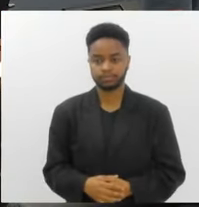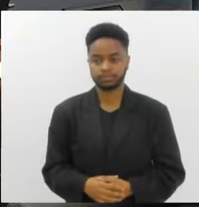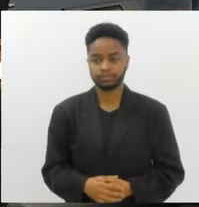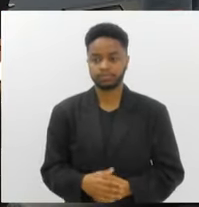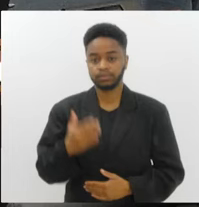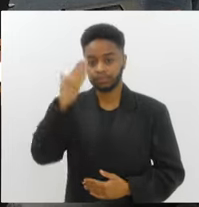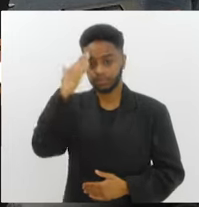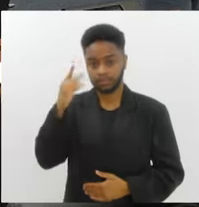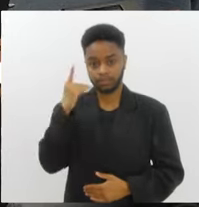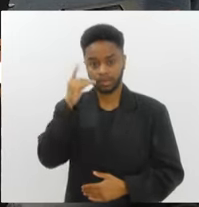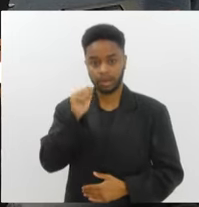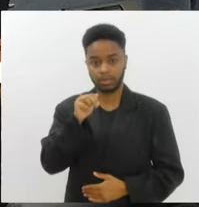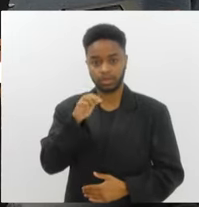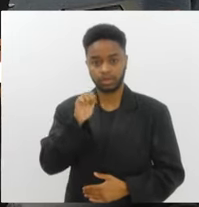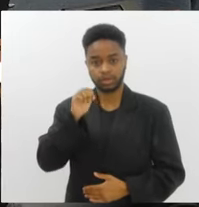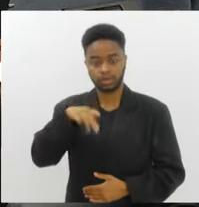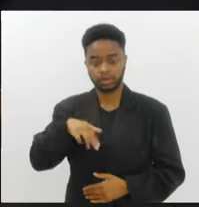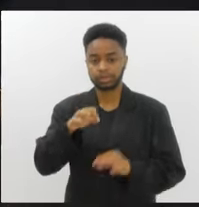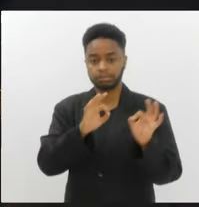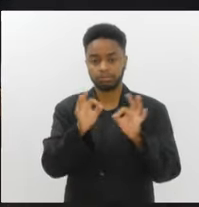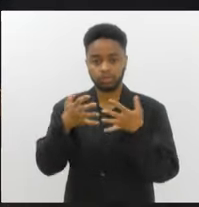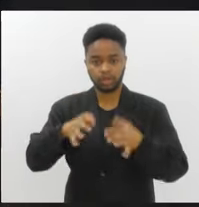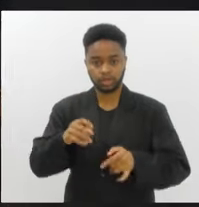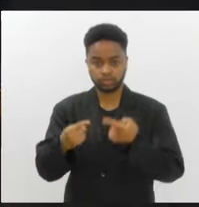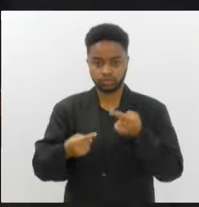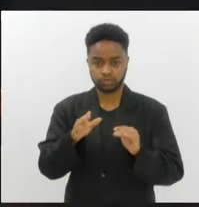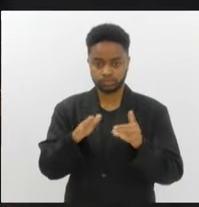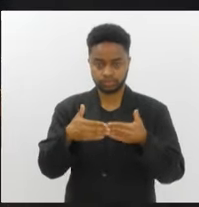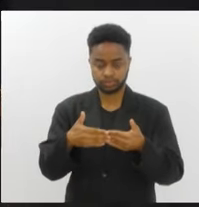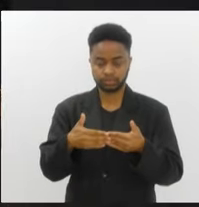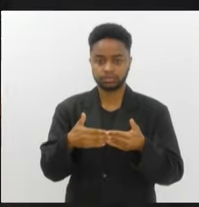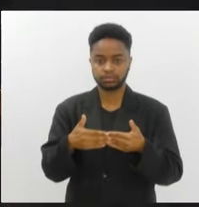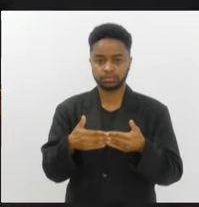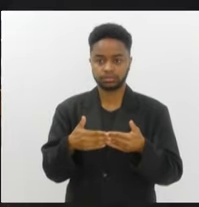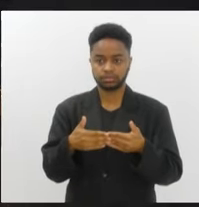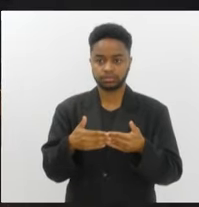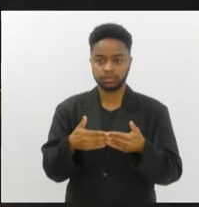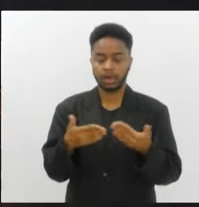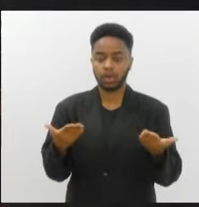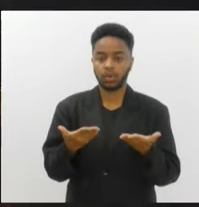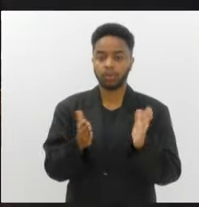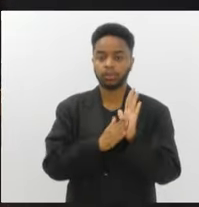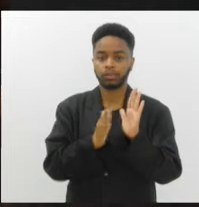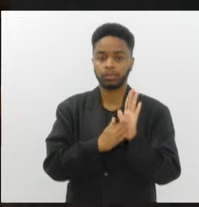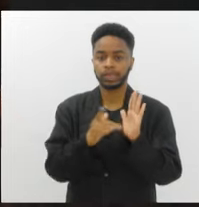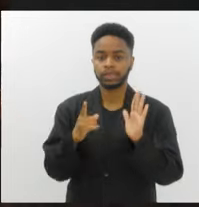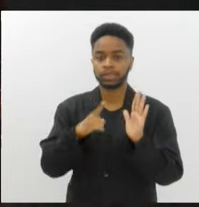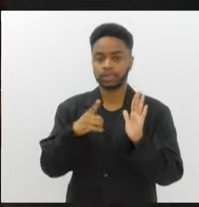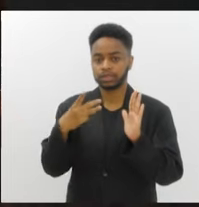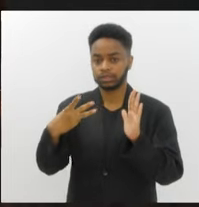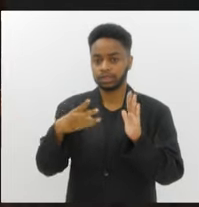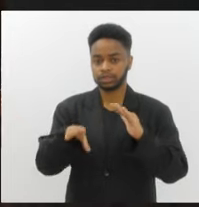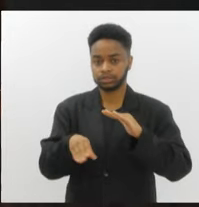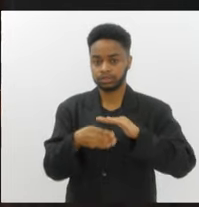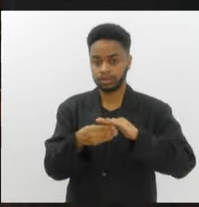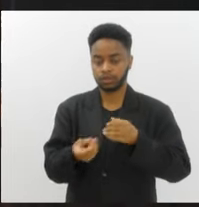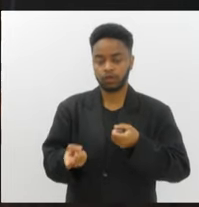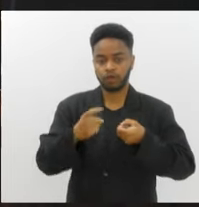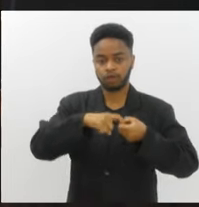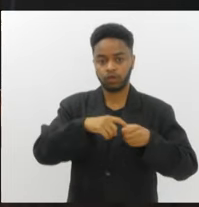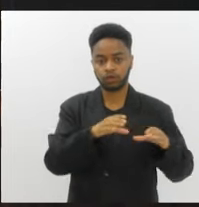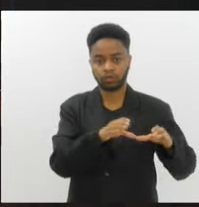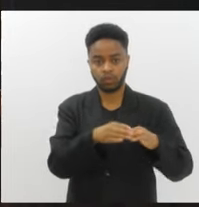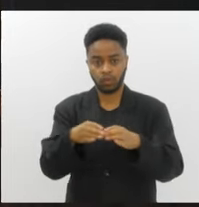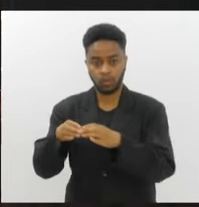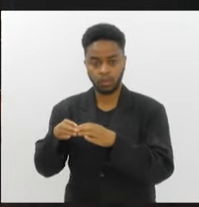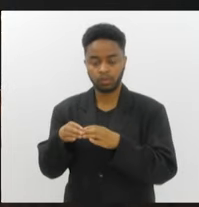Obrigado, deputado Mourinho. Não havendo mais quem queira discutir, encerrada a discussão, a presente proposta recebeu 3 emendas e retorna às